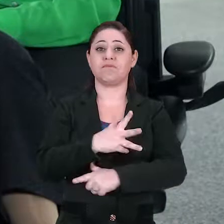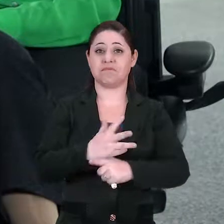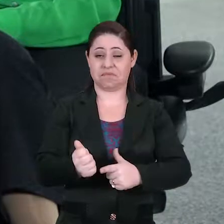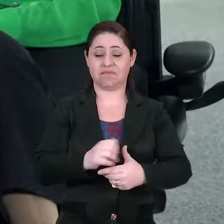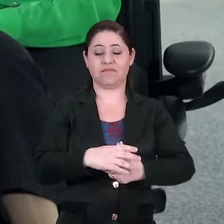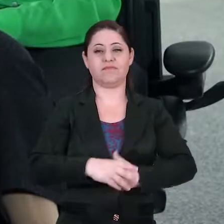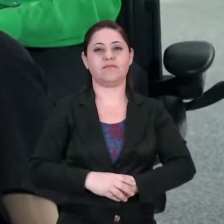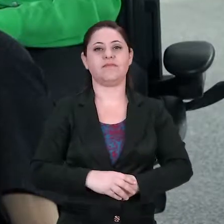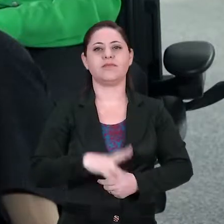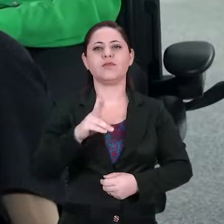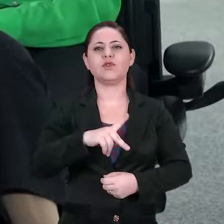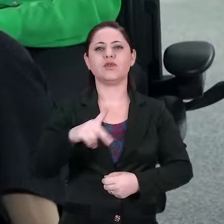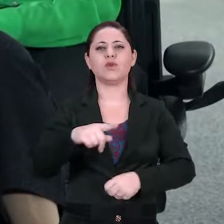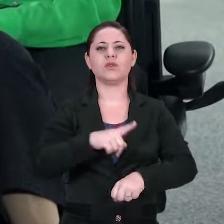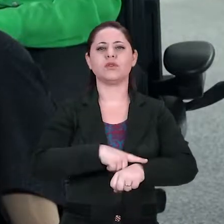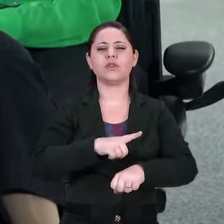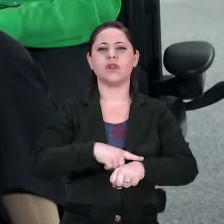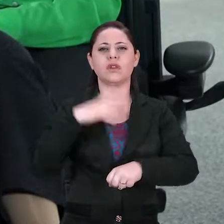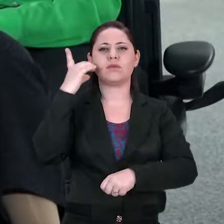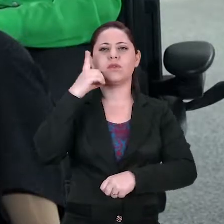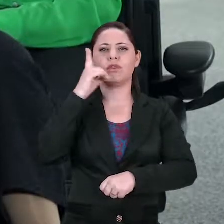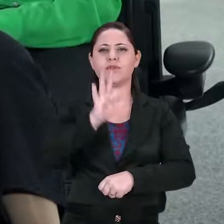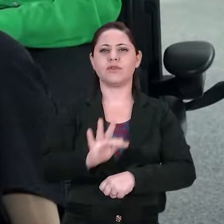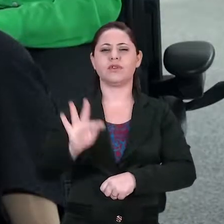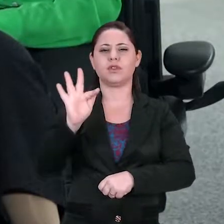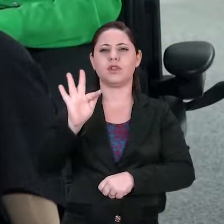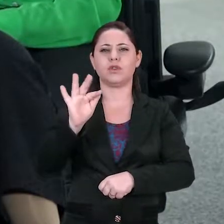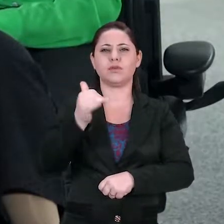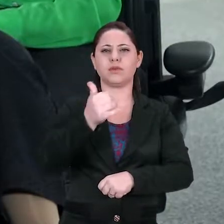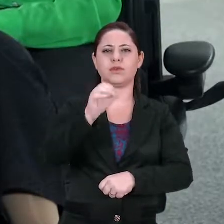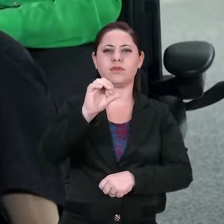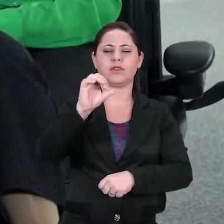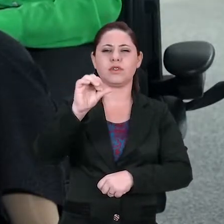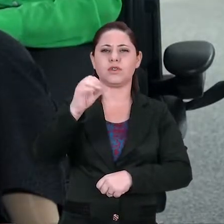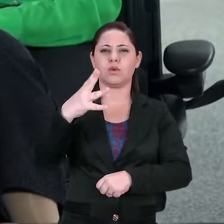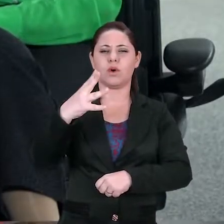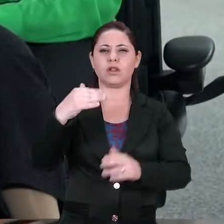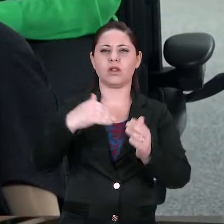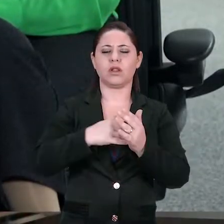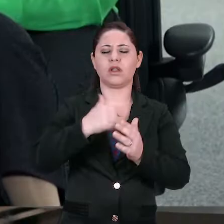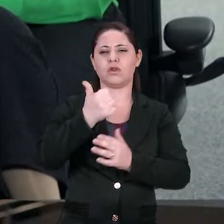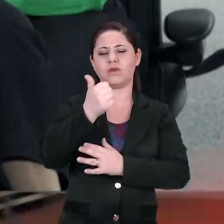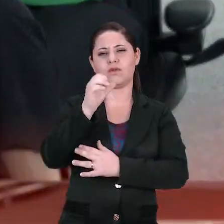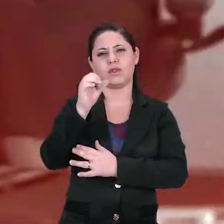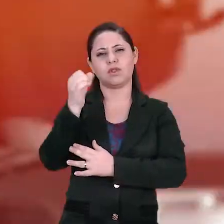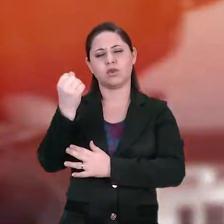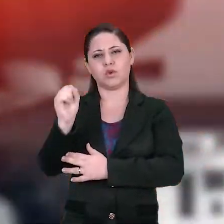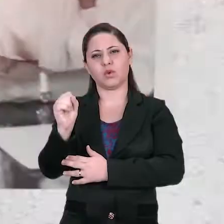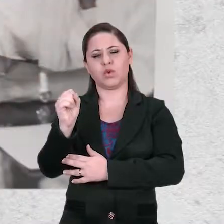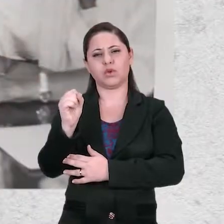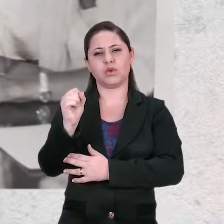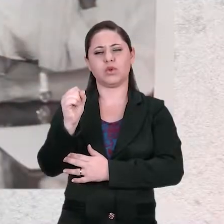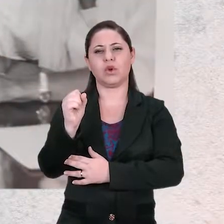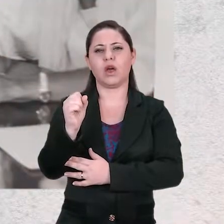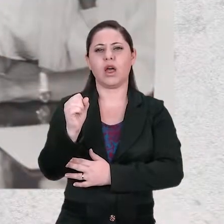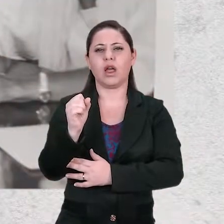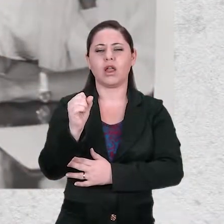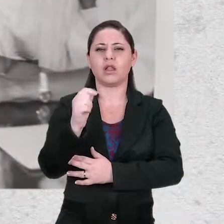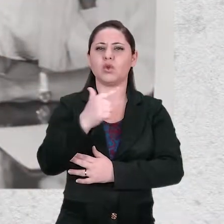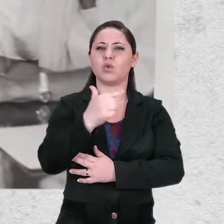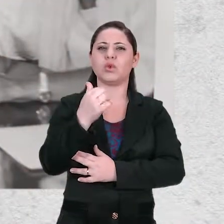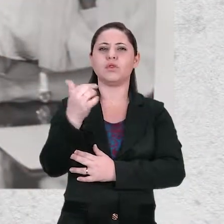Professora Marisa, nesse período, a senhora foi deputada federal de 94, 98, 98, 2002. É um período importante